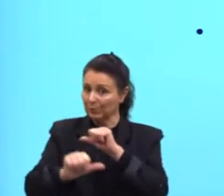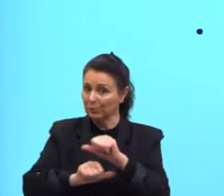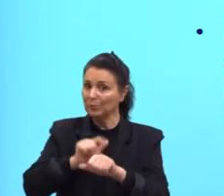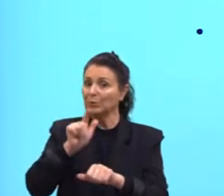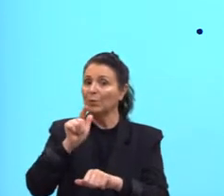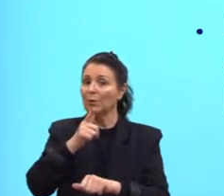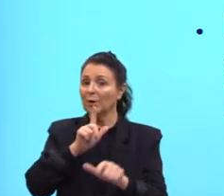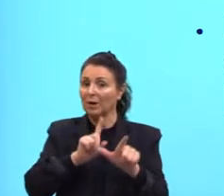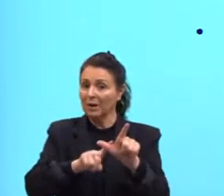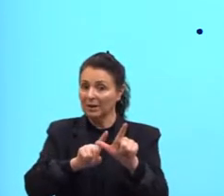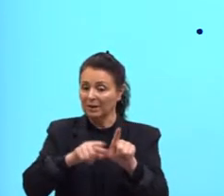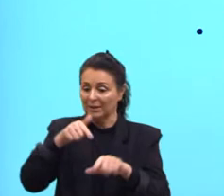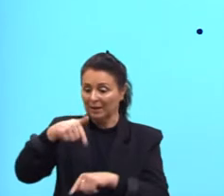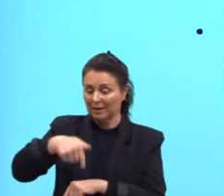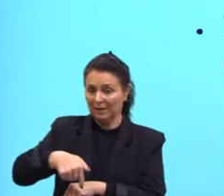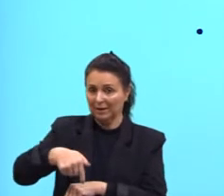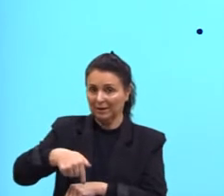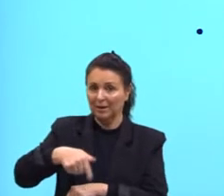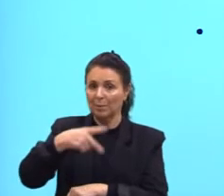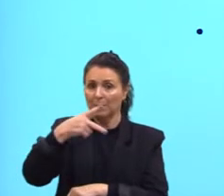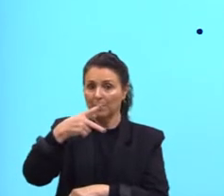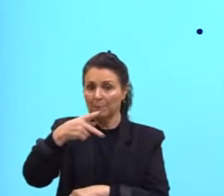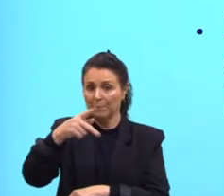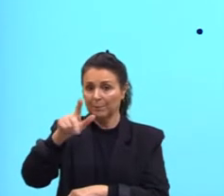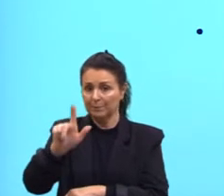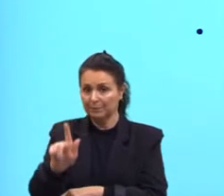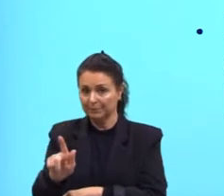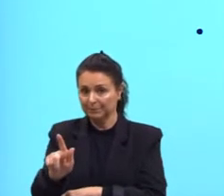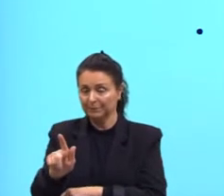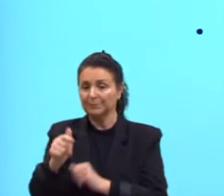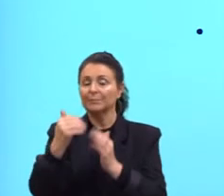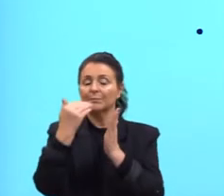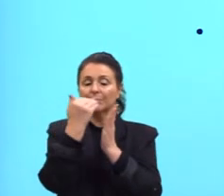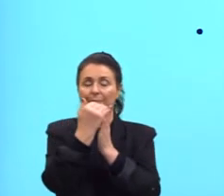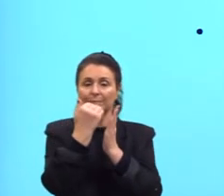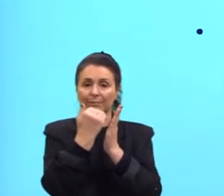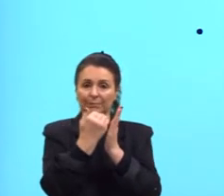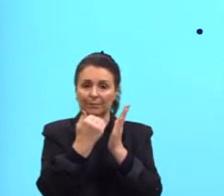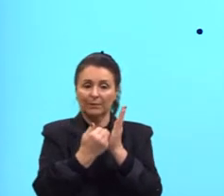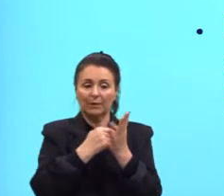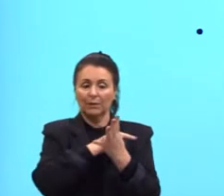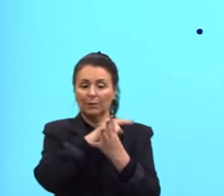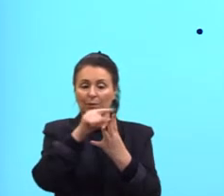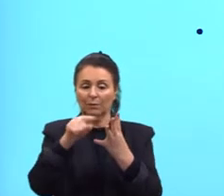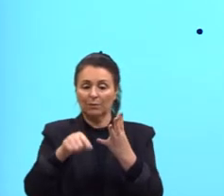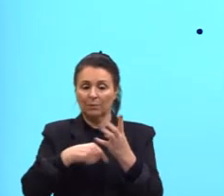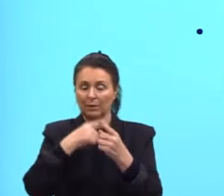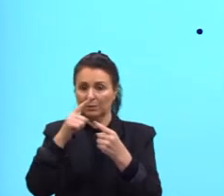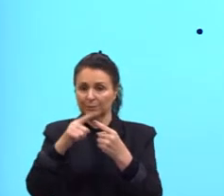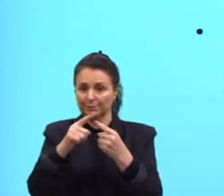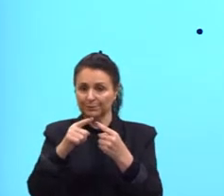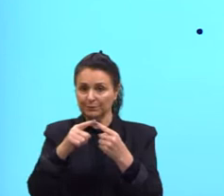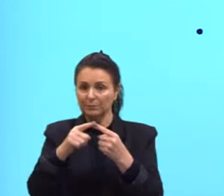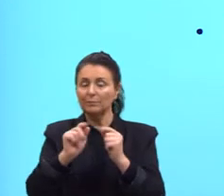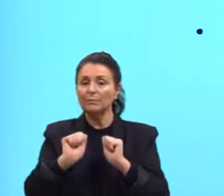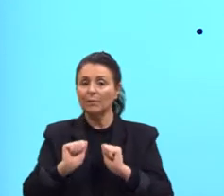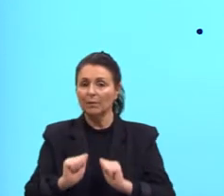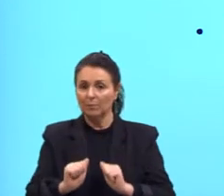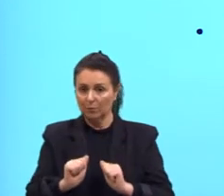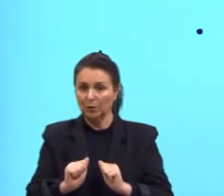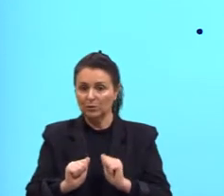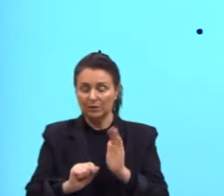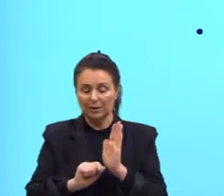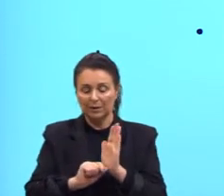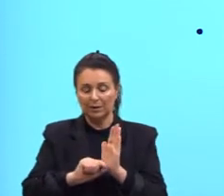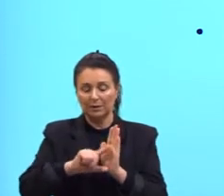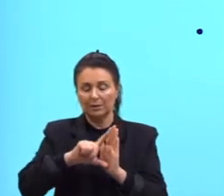é o que as PGS então elas podem ser classificadas em quatro tipos ela pode ser